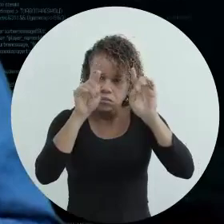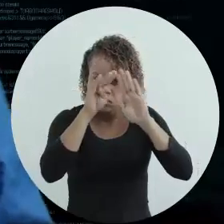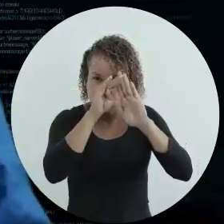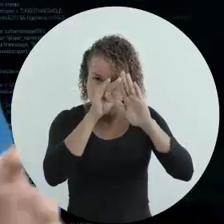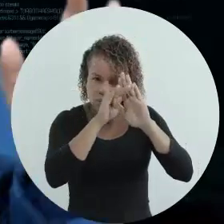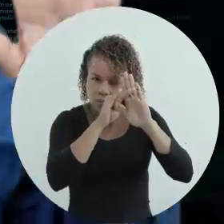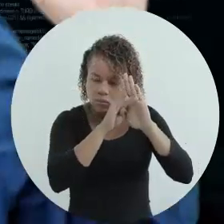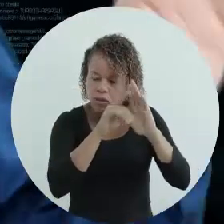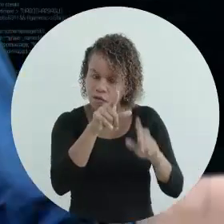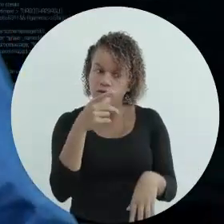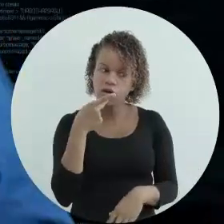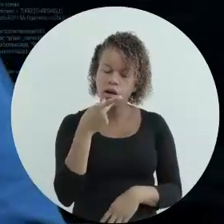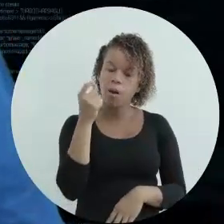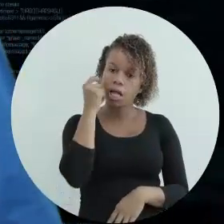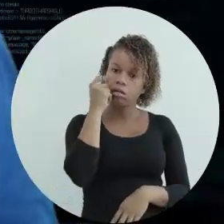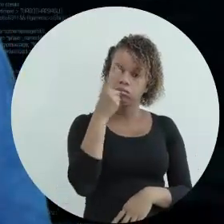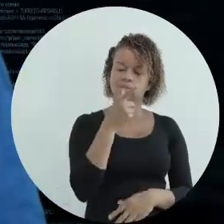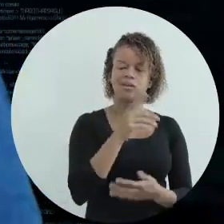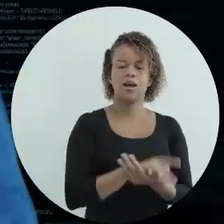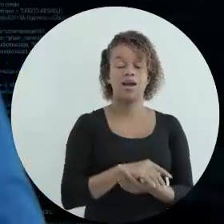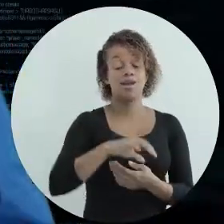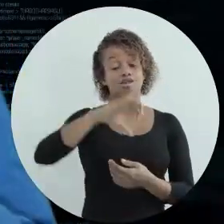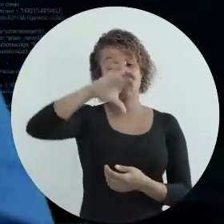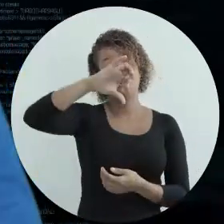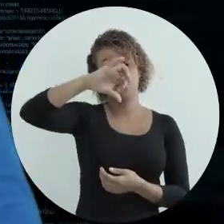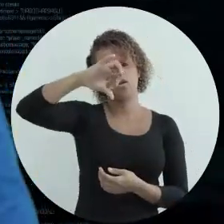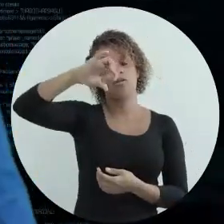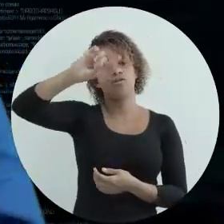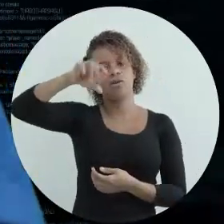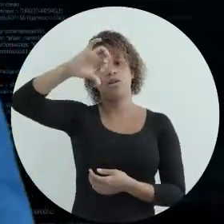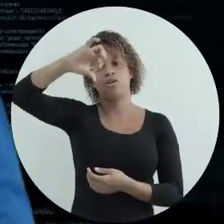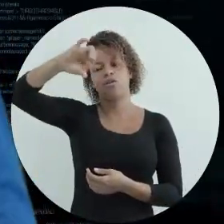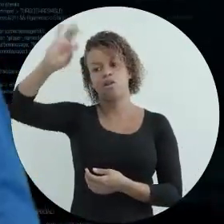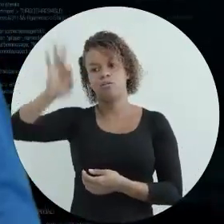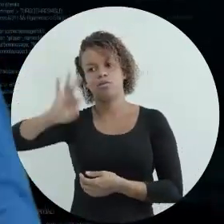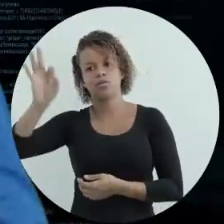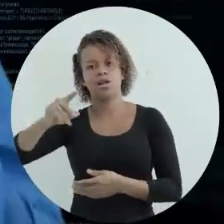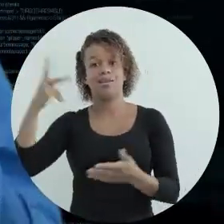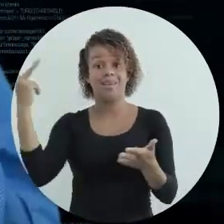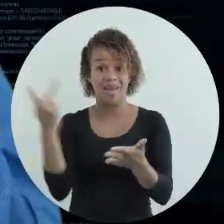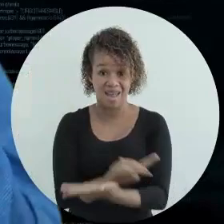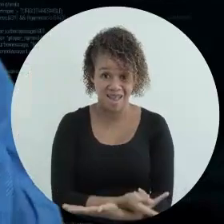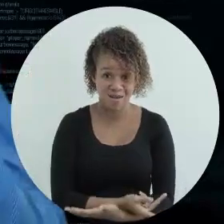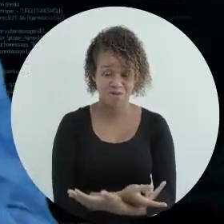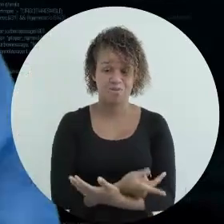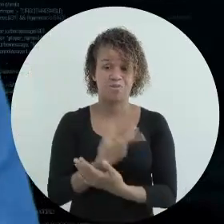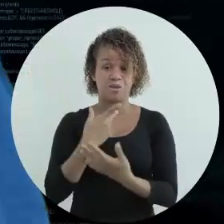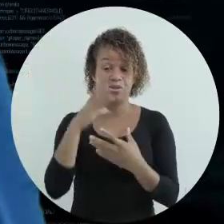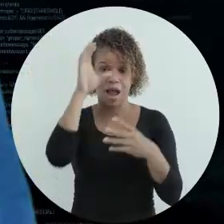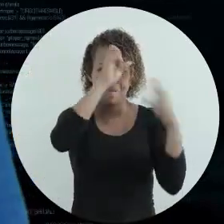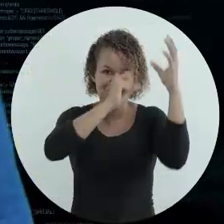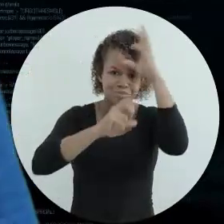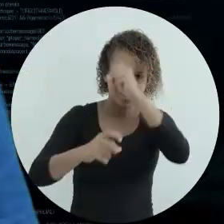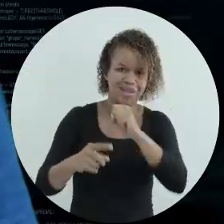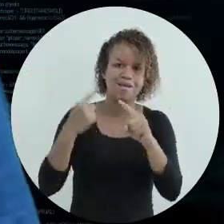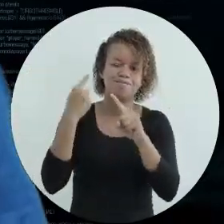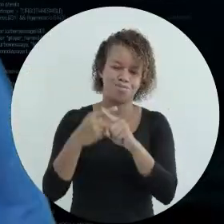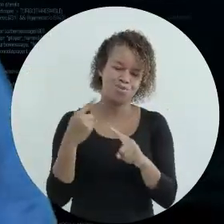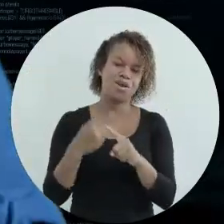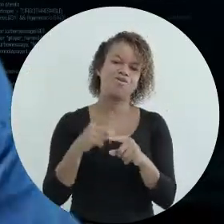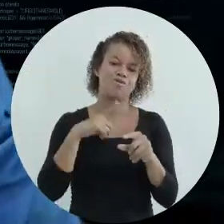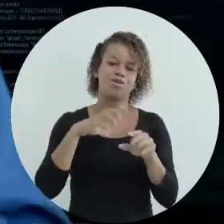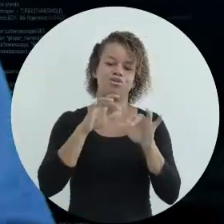Em 99,99% dos casos de erro, quando se está aprendendo, é porque foi digitado alguma coisa